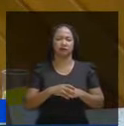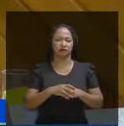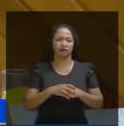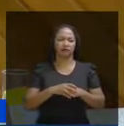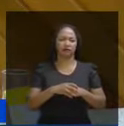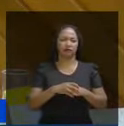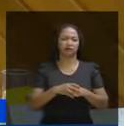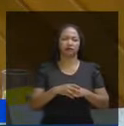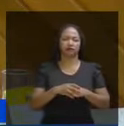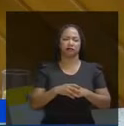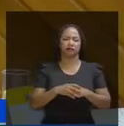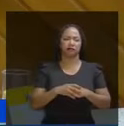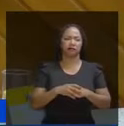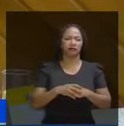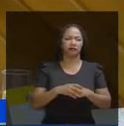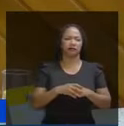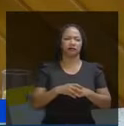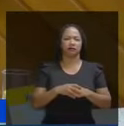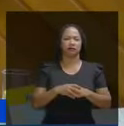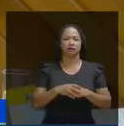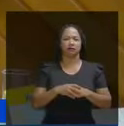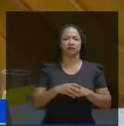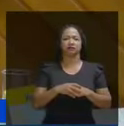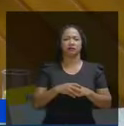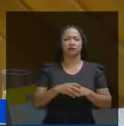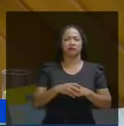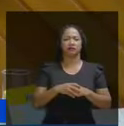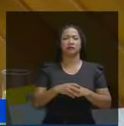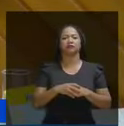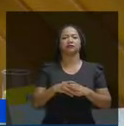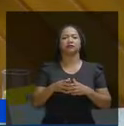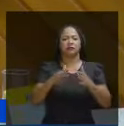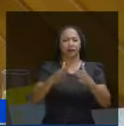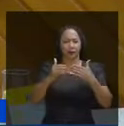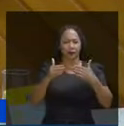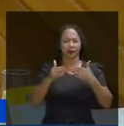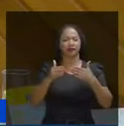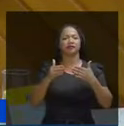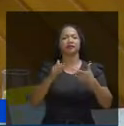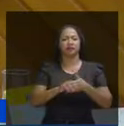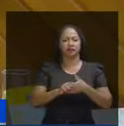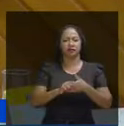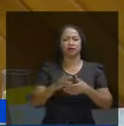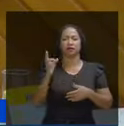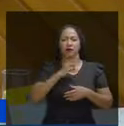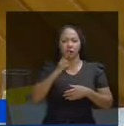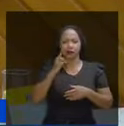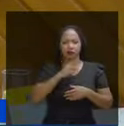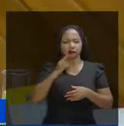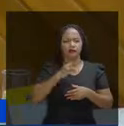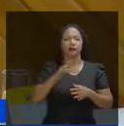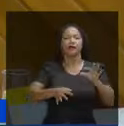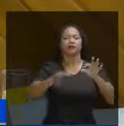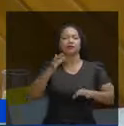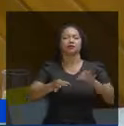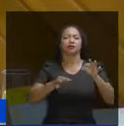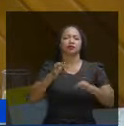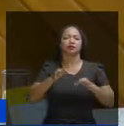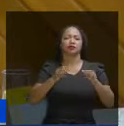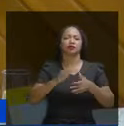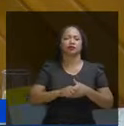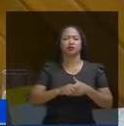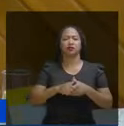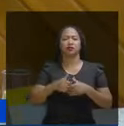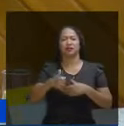0601-64, recorrente, 83/2024, com período de concessão de tutela de urgência, para que o juiz eleitoral da